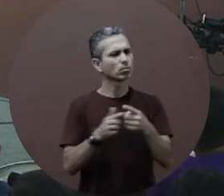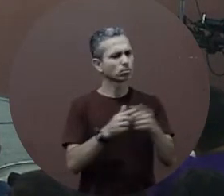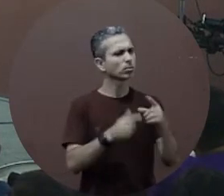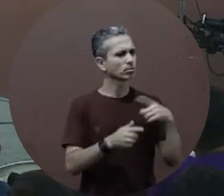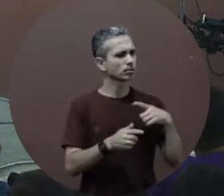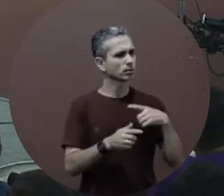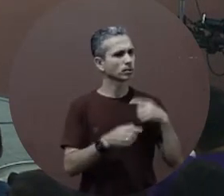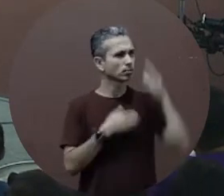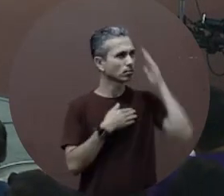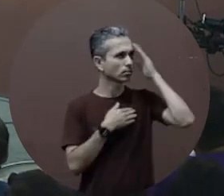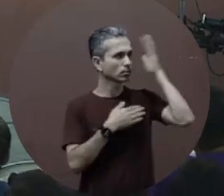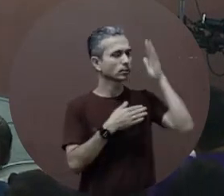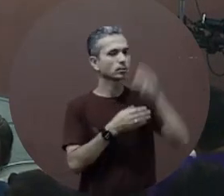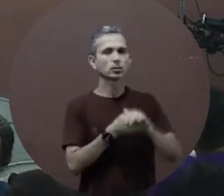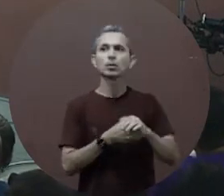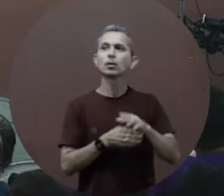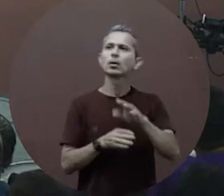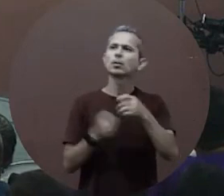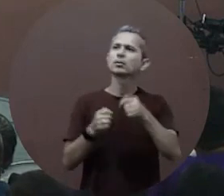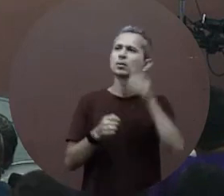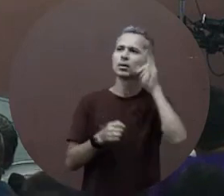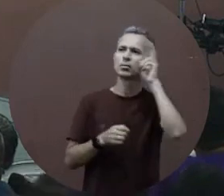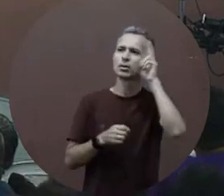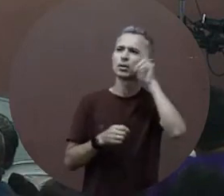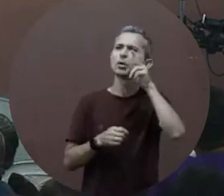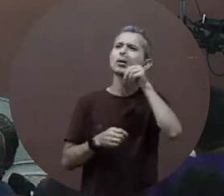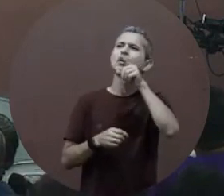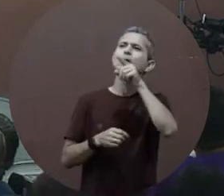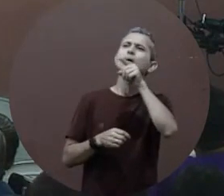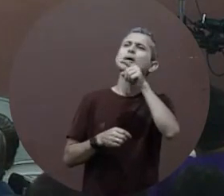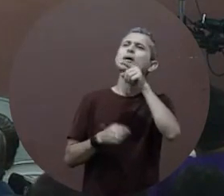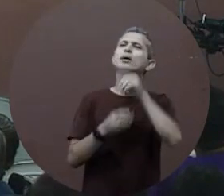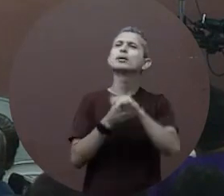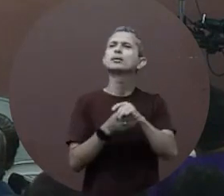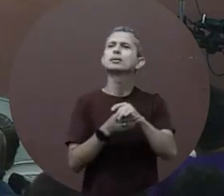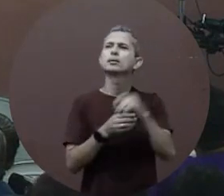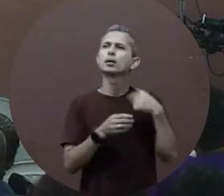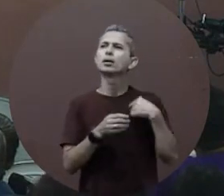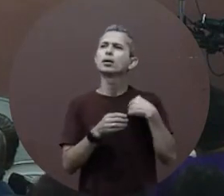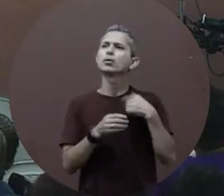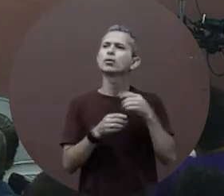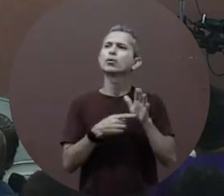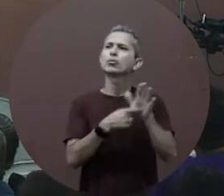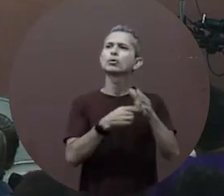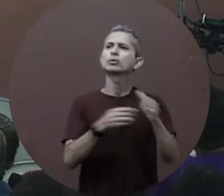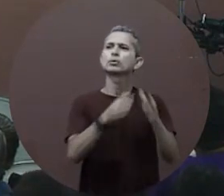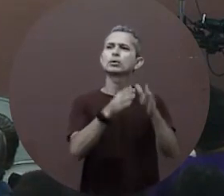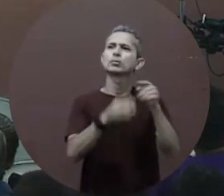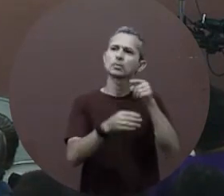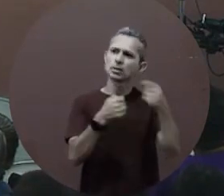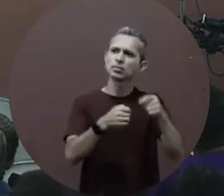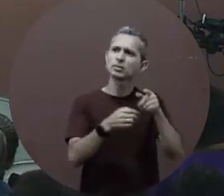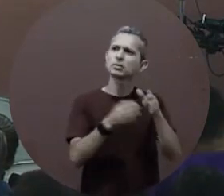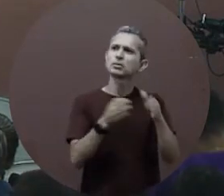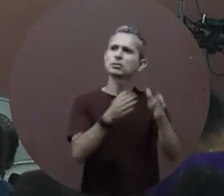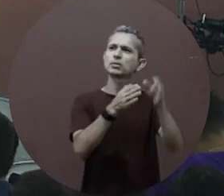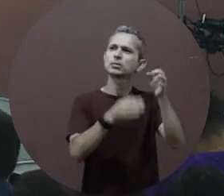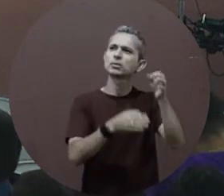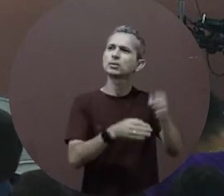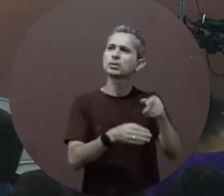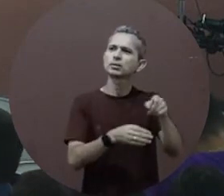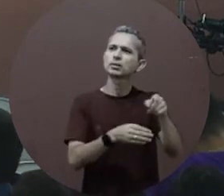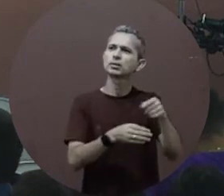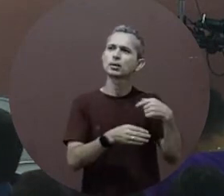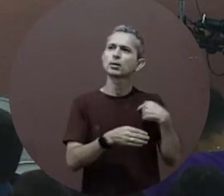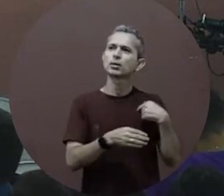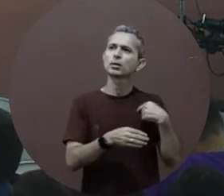eu não preciso ficar aqui lembrando, ei gente, eu estou dando aqui a direção, você vai ter que seguir essa direção, porque é isso aqui que o ensino está dando, essa é a